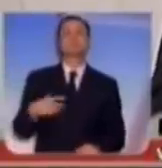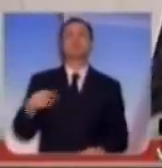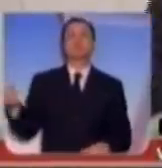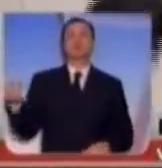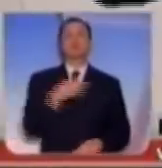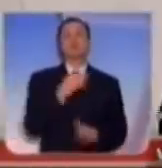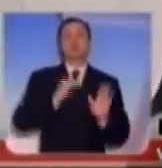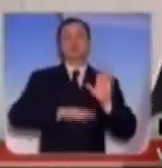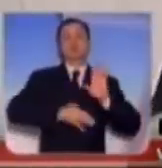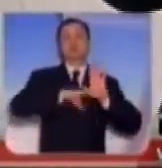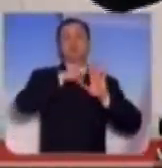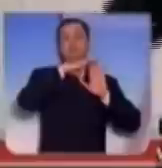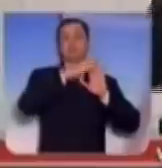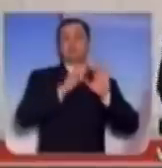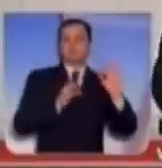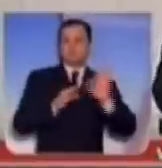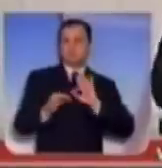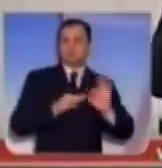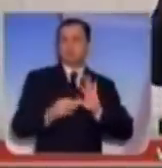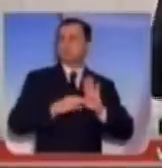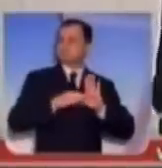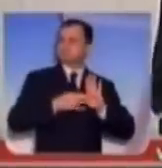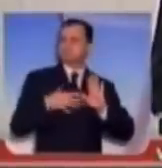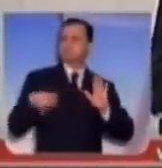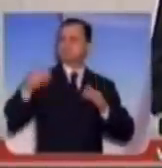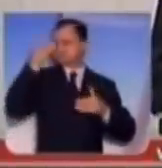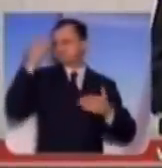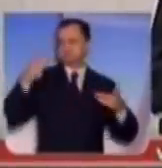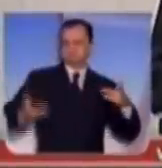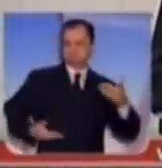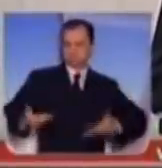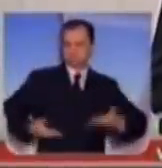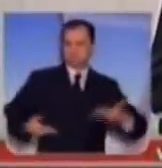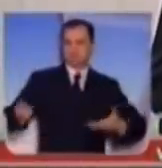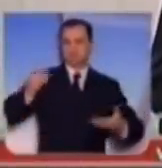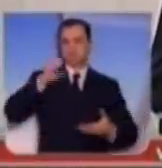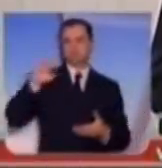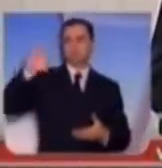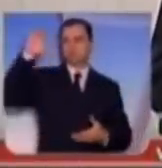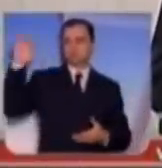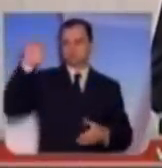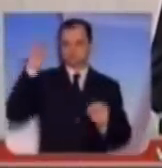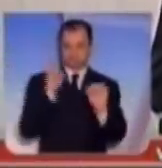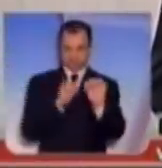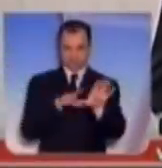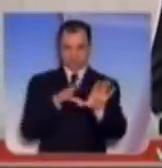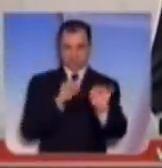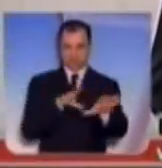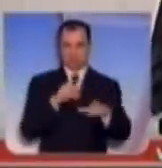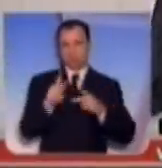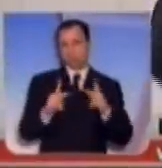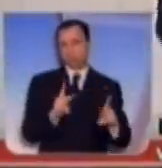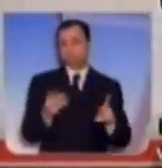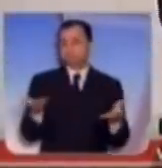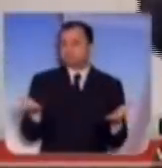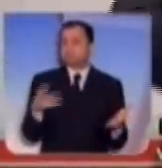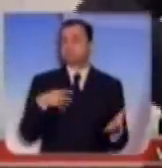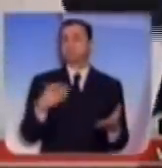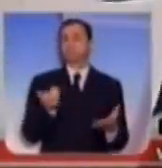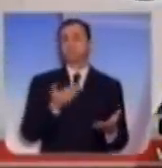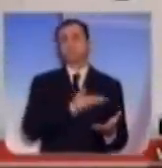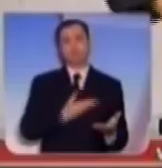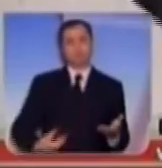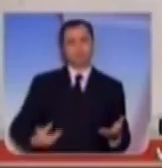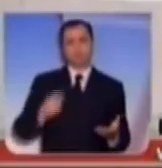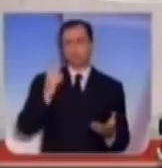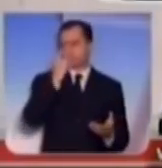por uma nova carreira, por um novo plano de carreira para os servidores da rede estadual de ensino, porque o governo